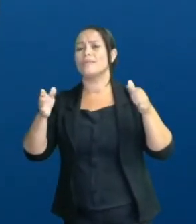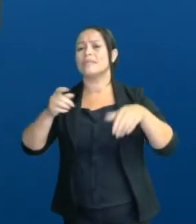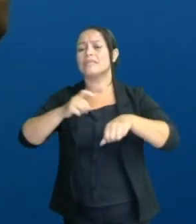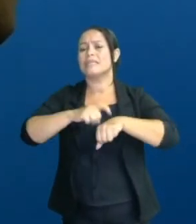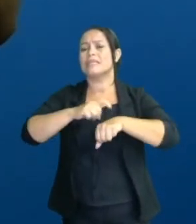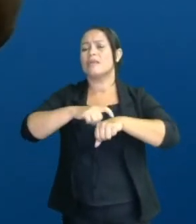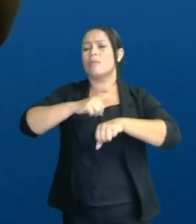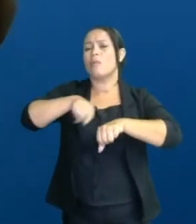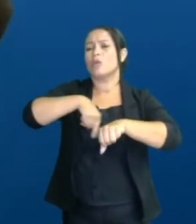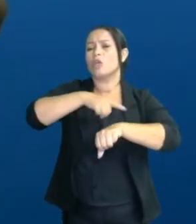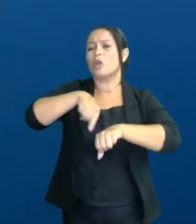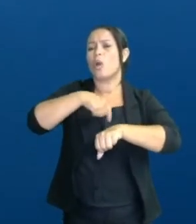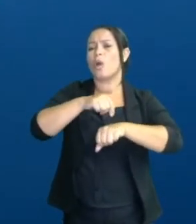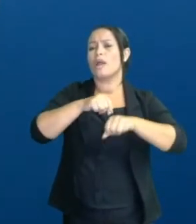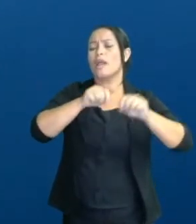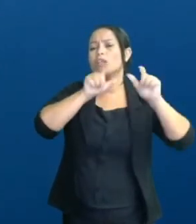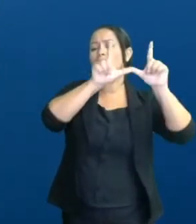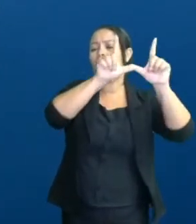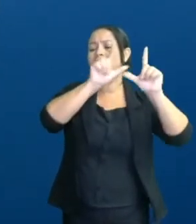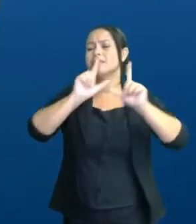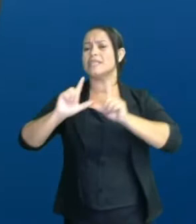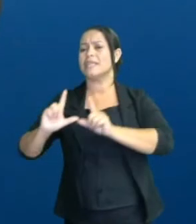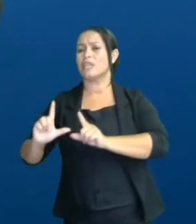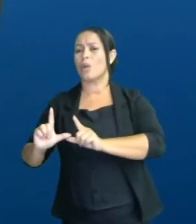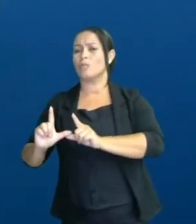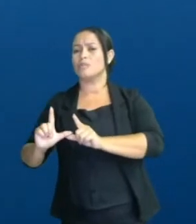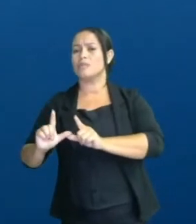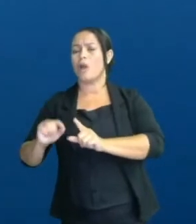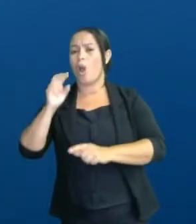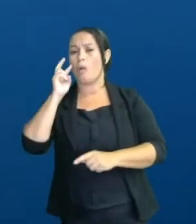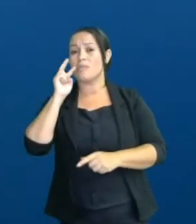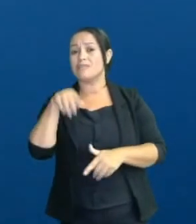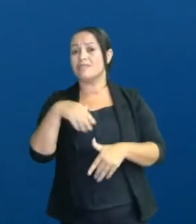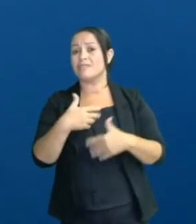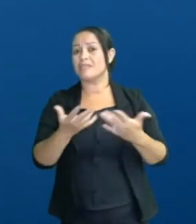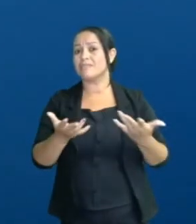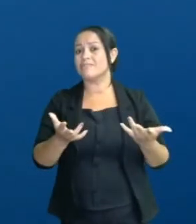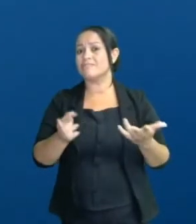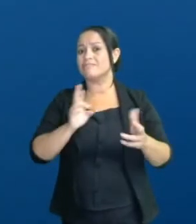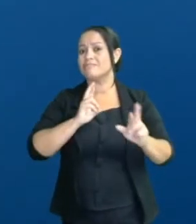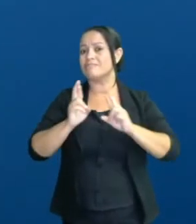se passaram entre uma cena e outra? E aí?